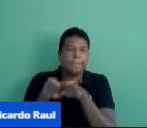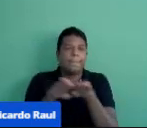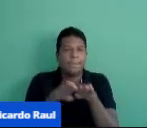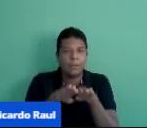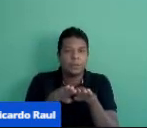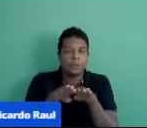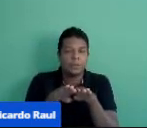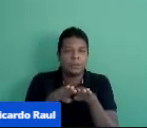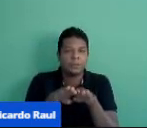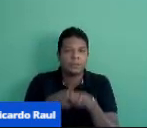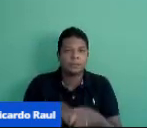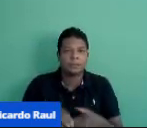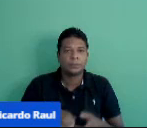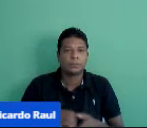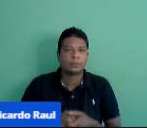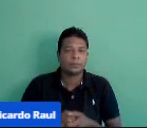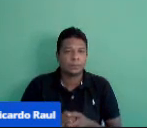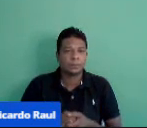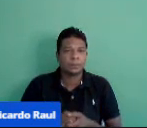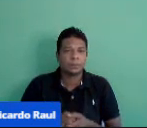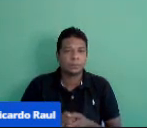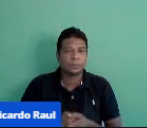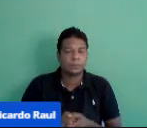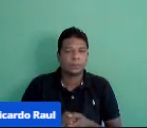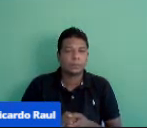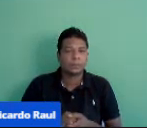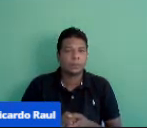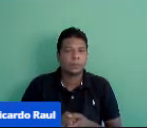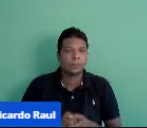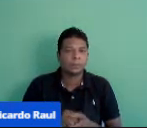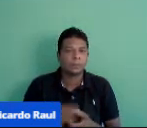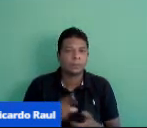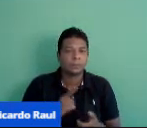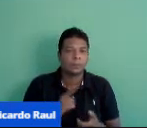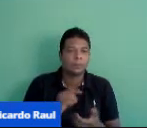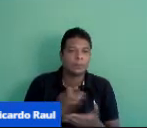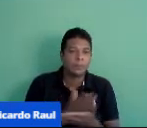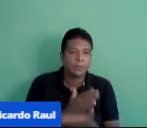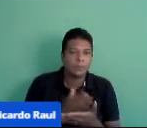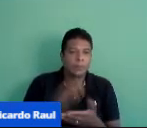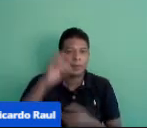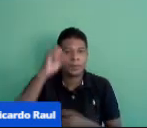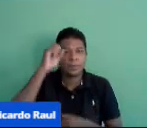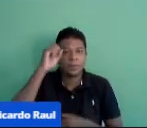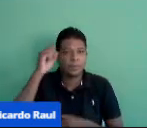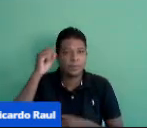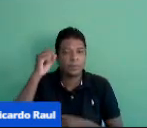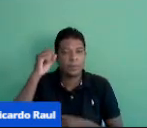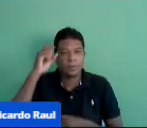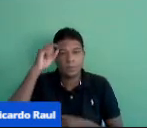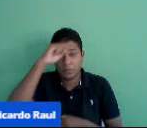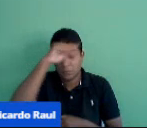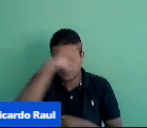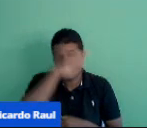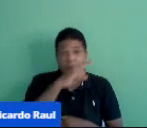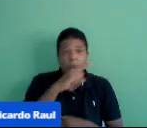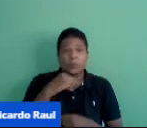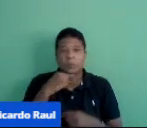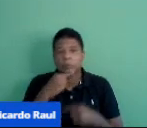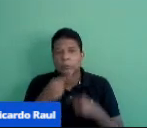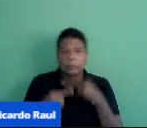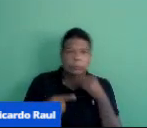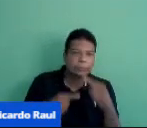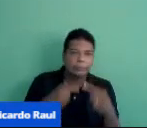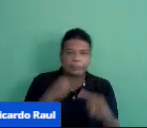de recursiva. Eu percebi que tem ainda algumas dificuldades, dúvidas entre os próprios divulgadores do conceito